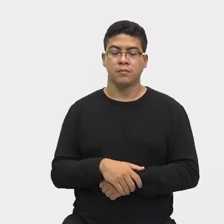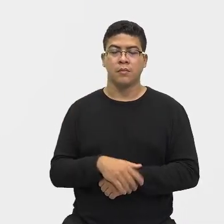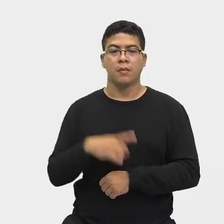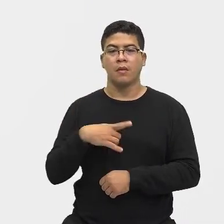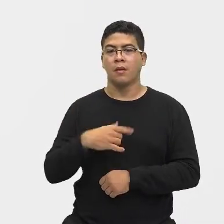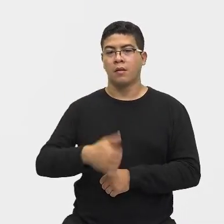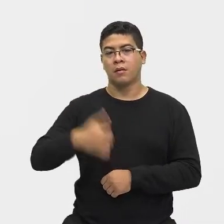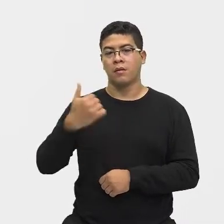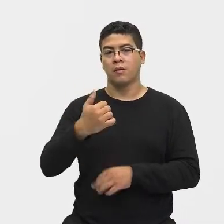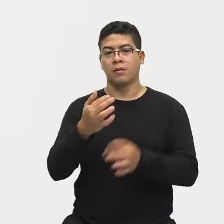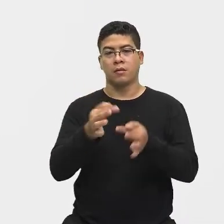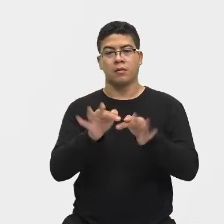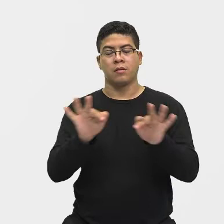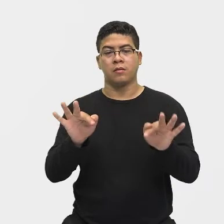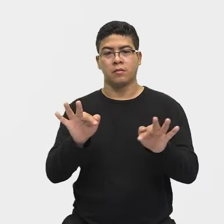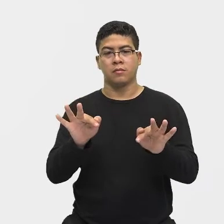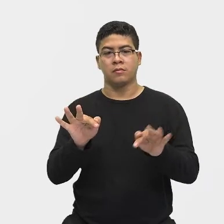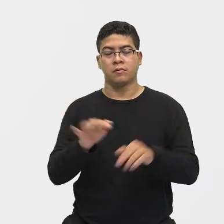temos é o seguinte: